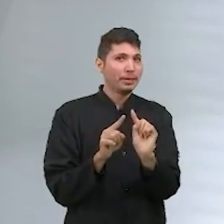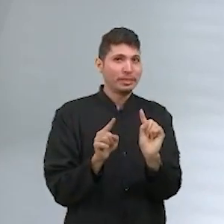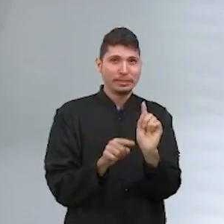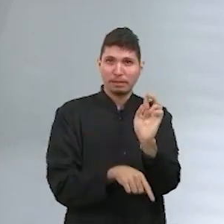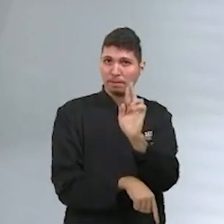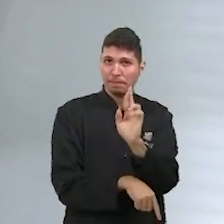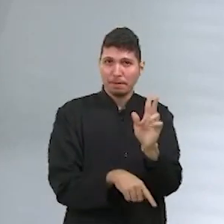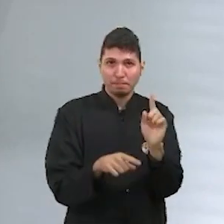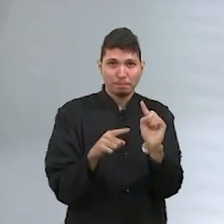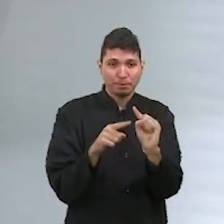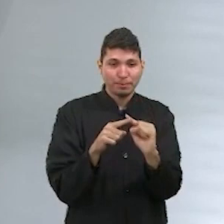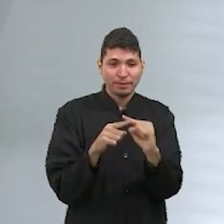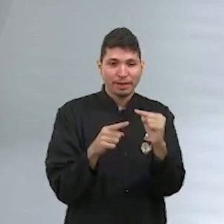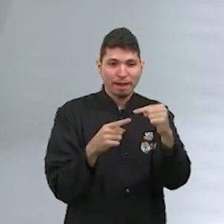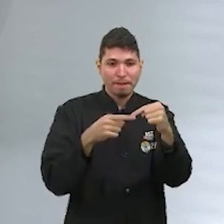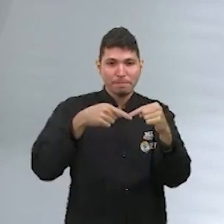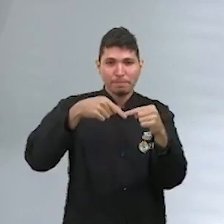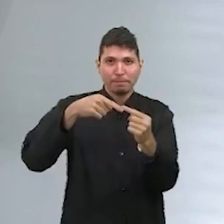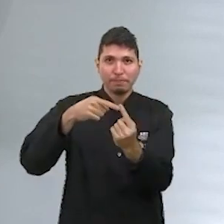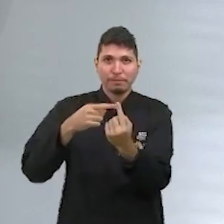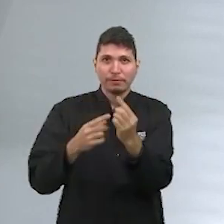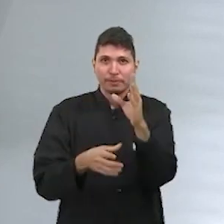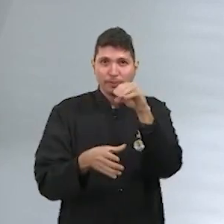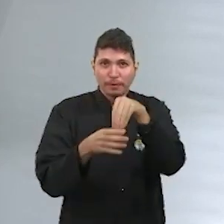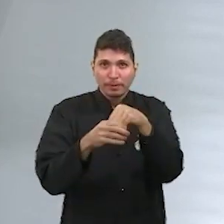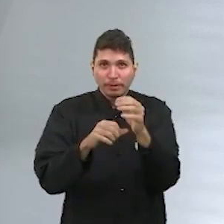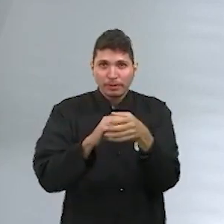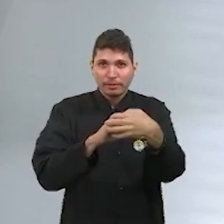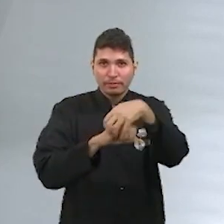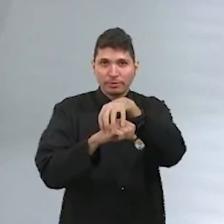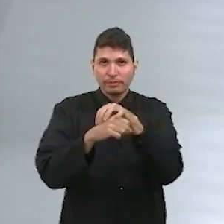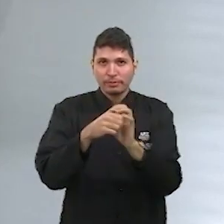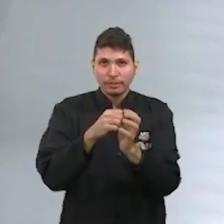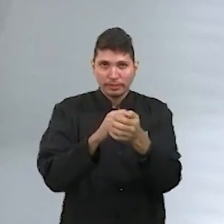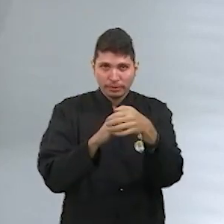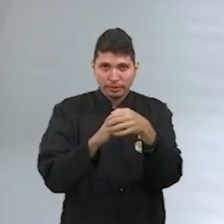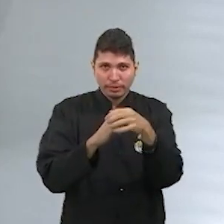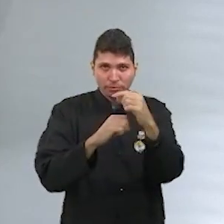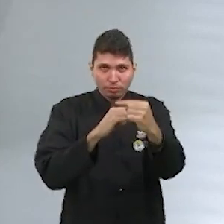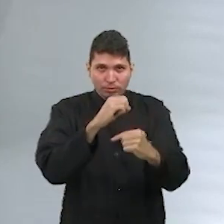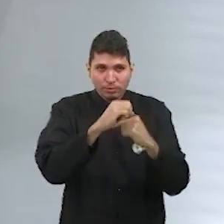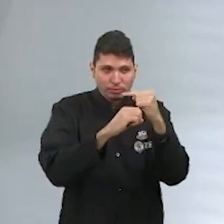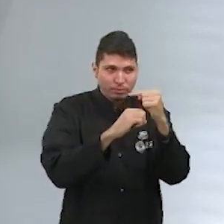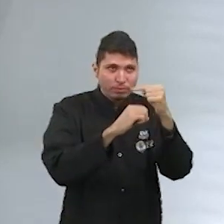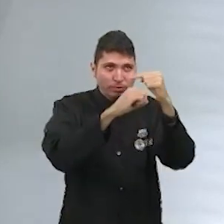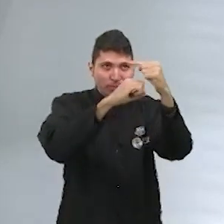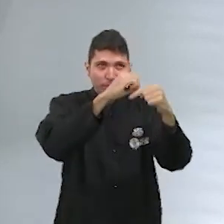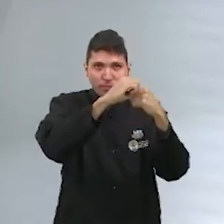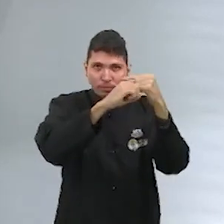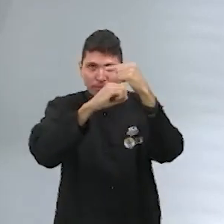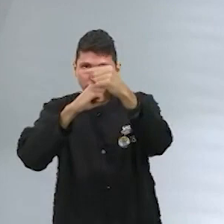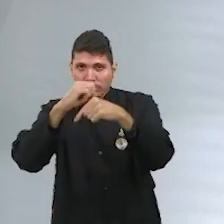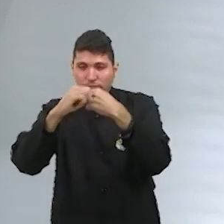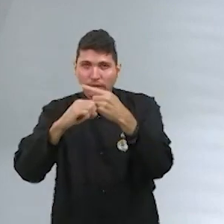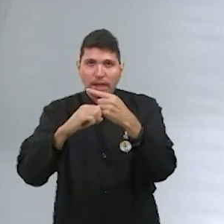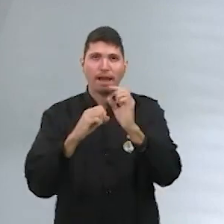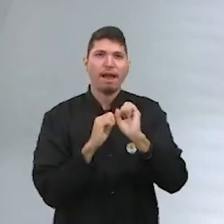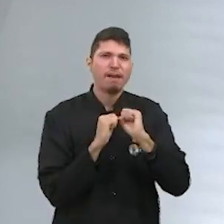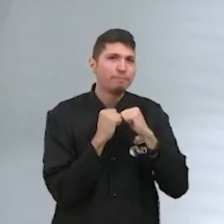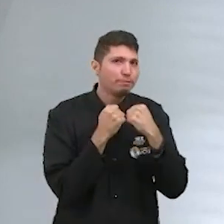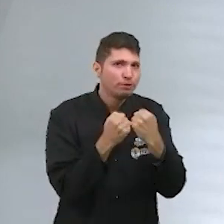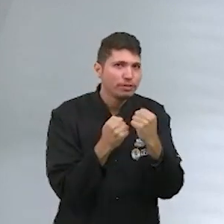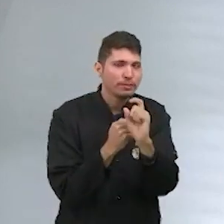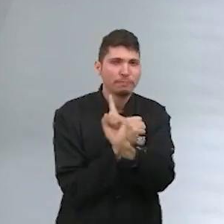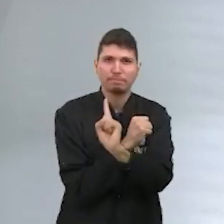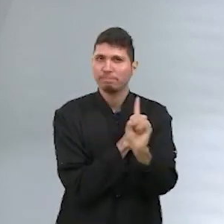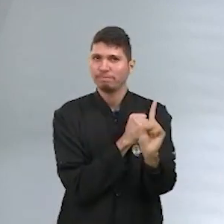as ligações, elas vão acontecer dentro da molécula, entre os átomos. Já as forças, não. Essas